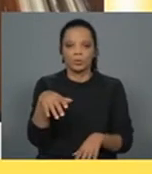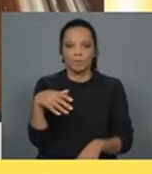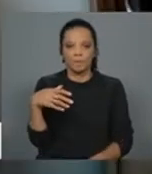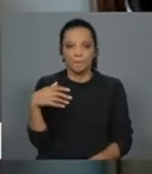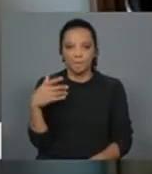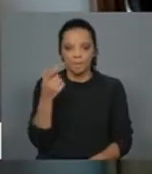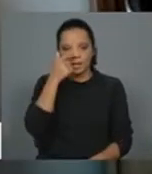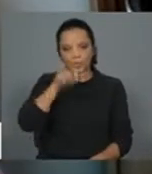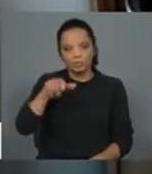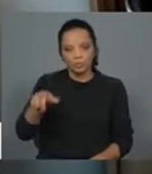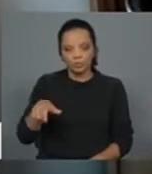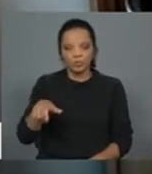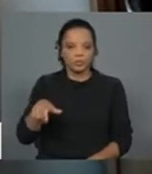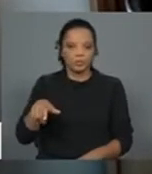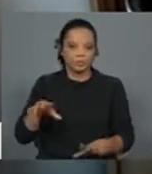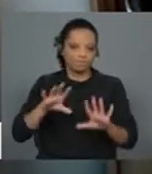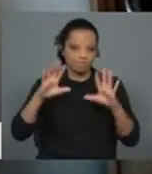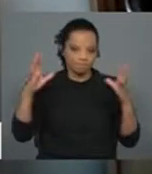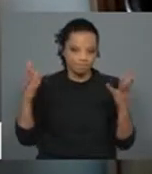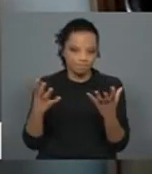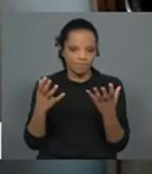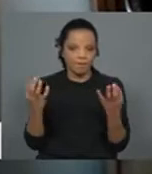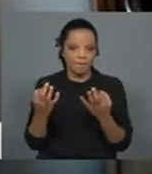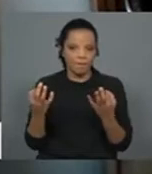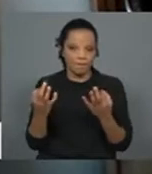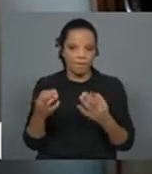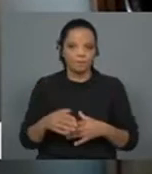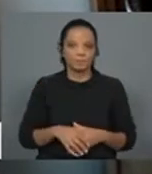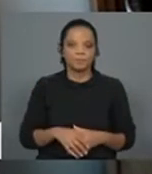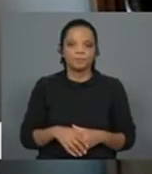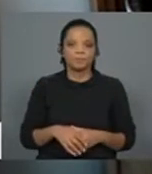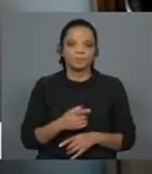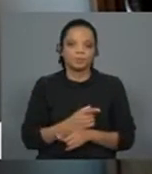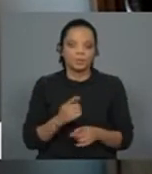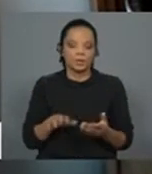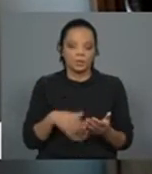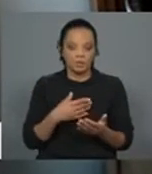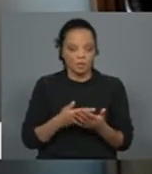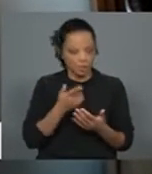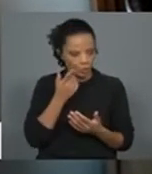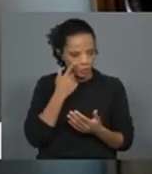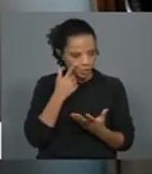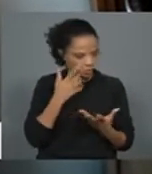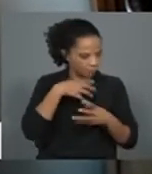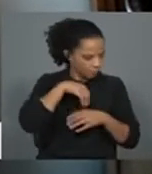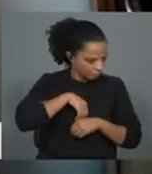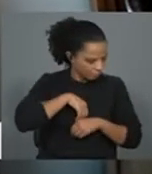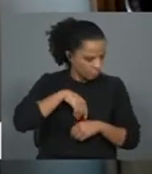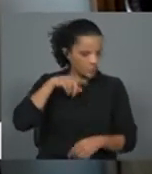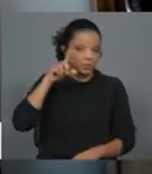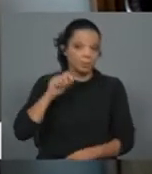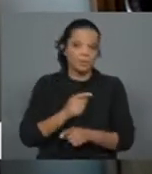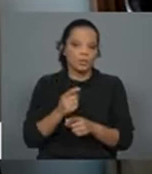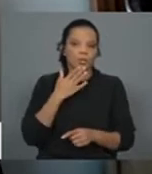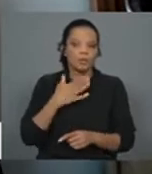portanto, às pessoas, ao comum dos cidadãos, digamos assim, não só para ficarem a conhecer, mas sobretudo para